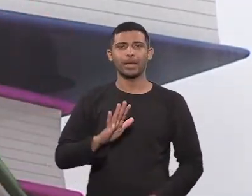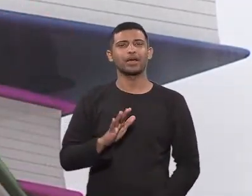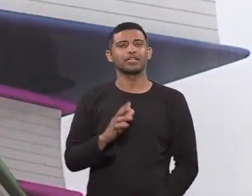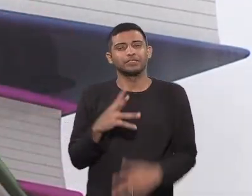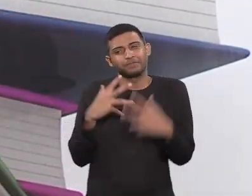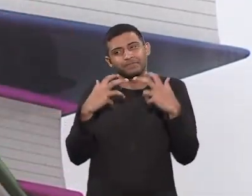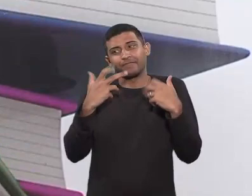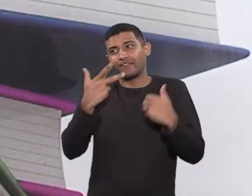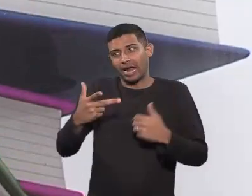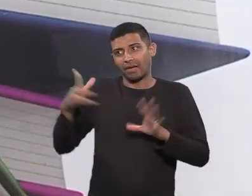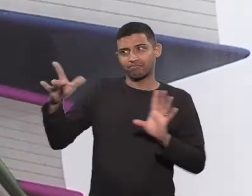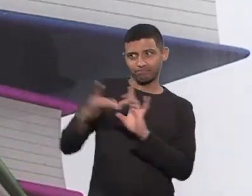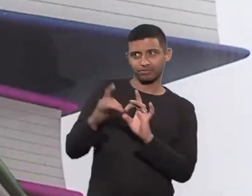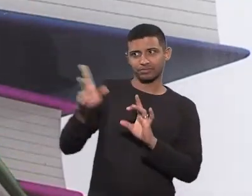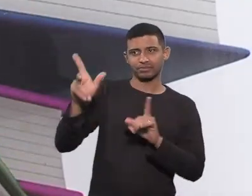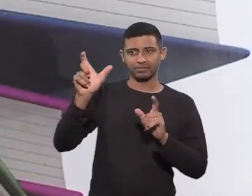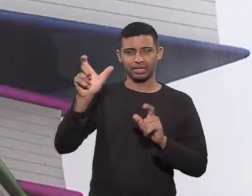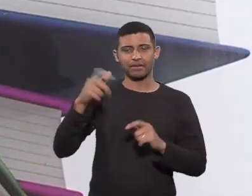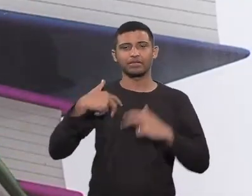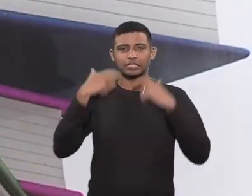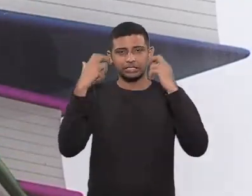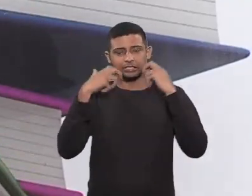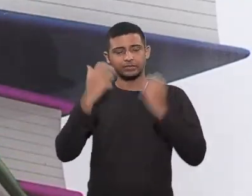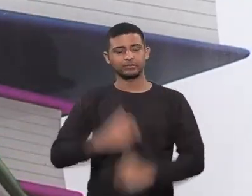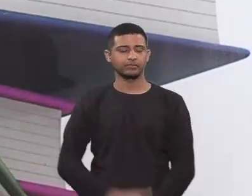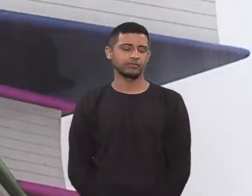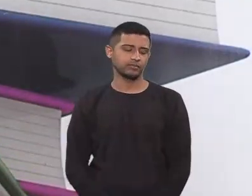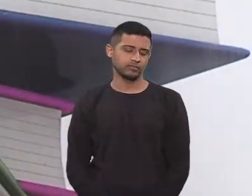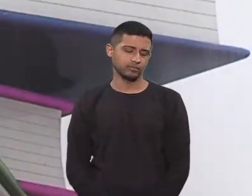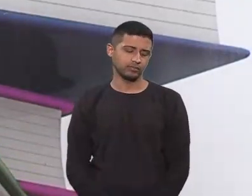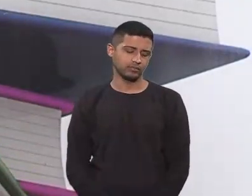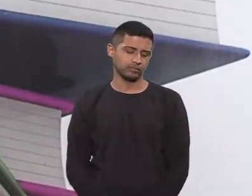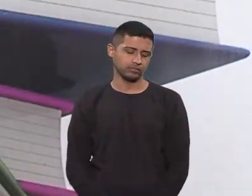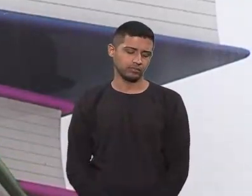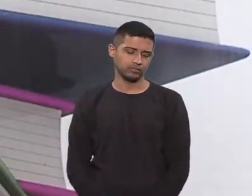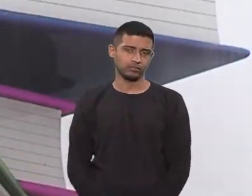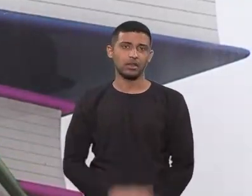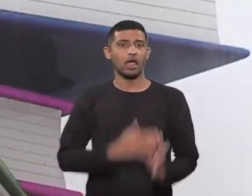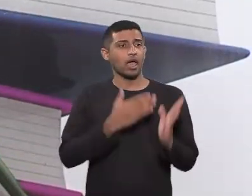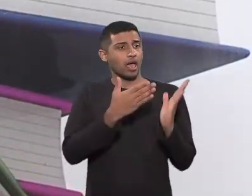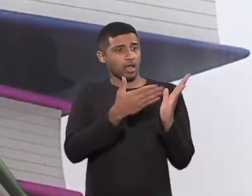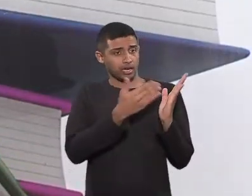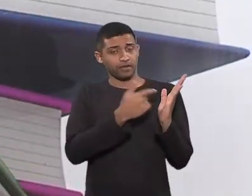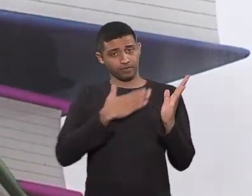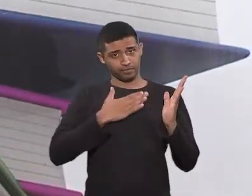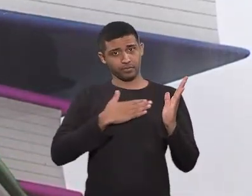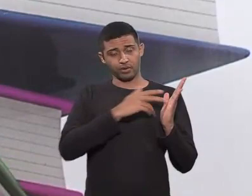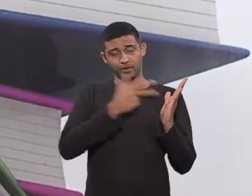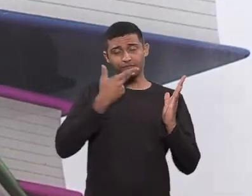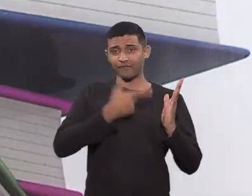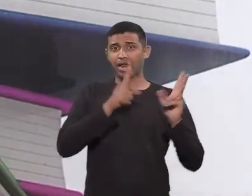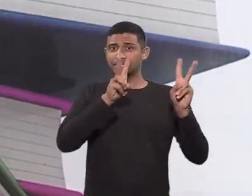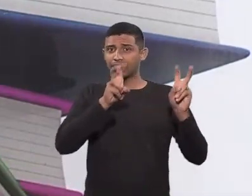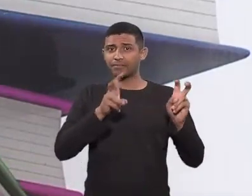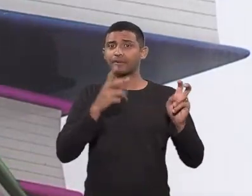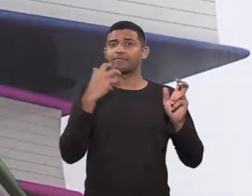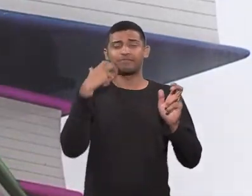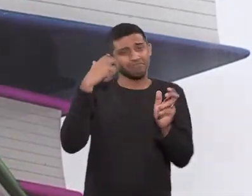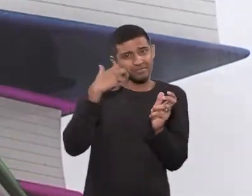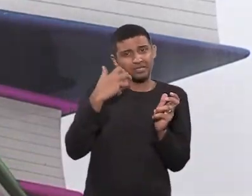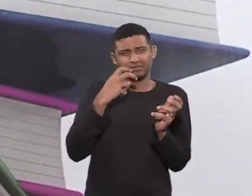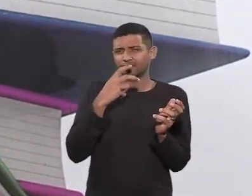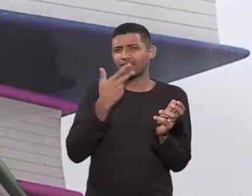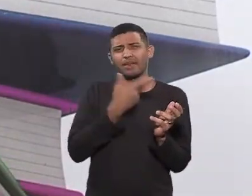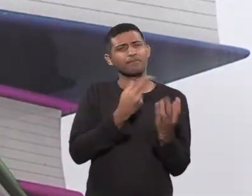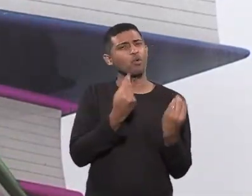aí da timidez, né, aqui o meu livro aborda muito a timidez.